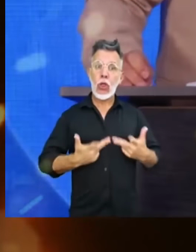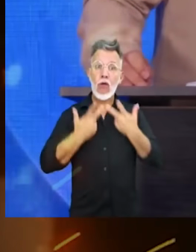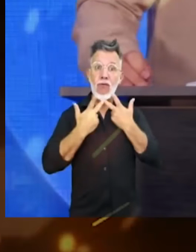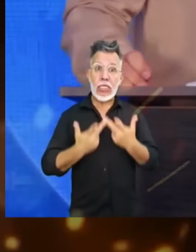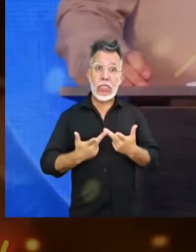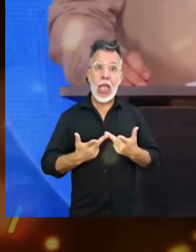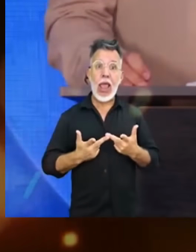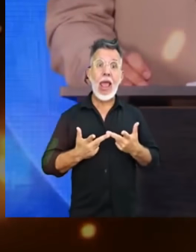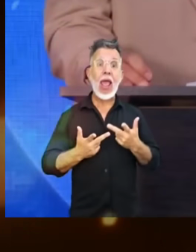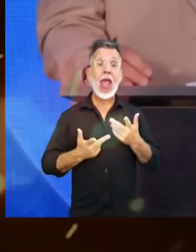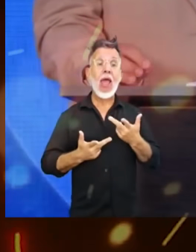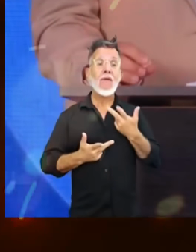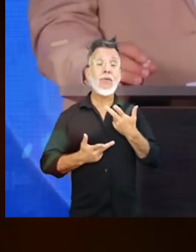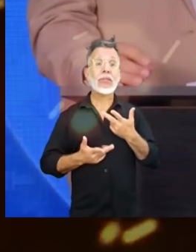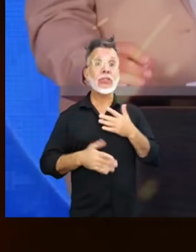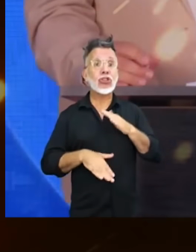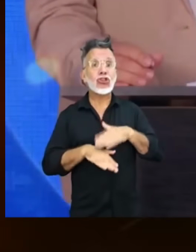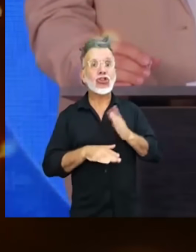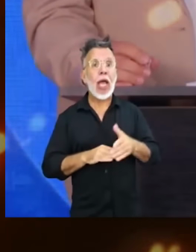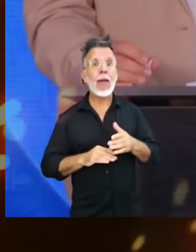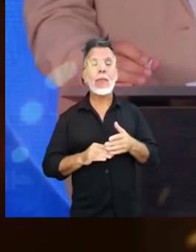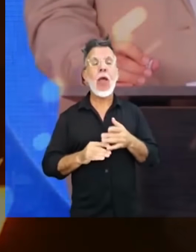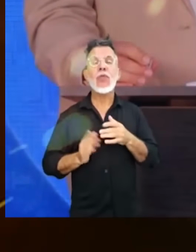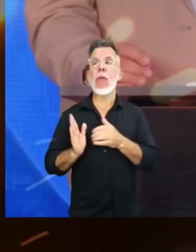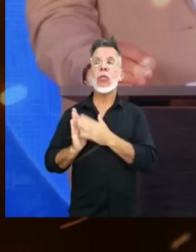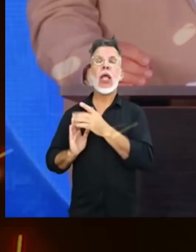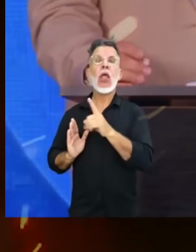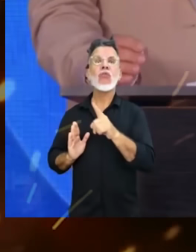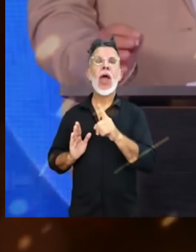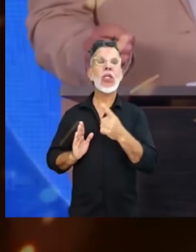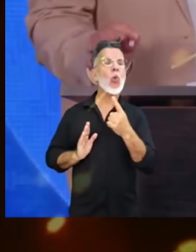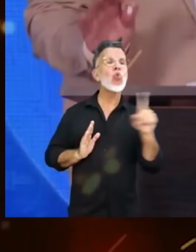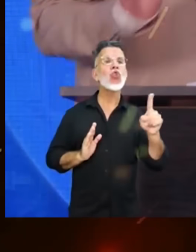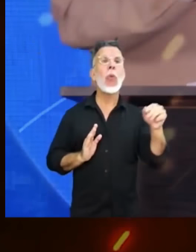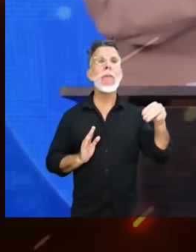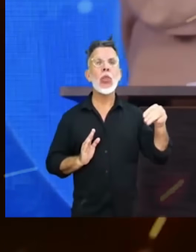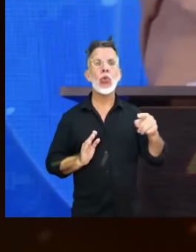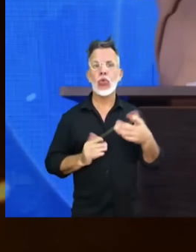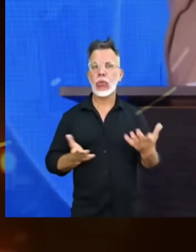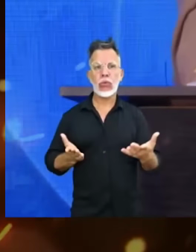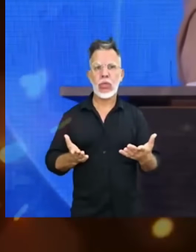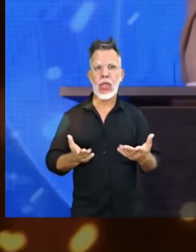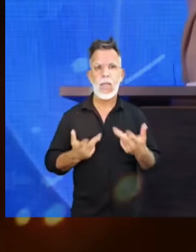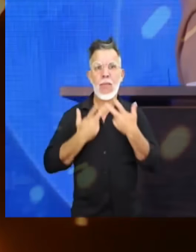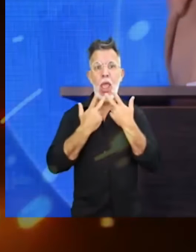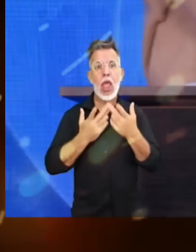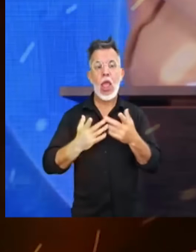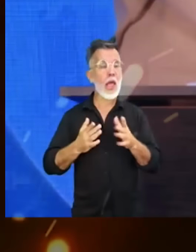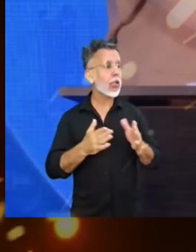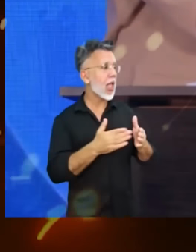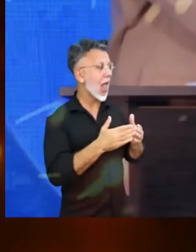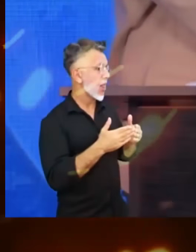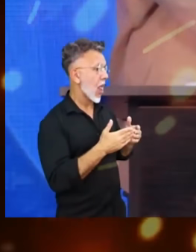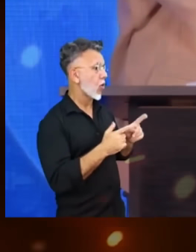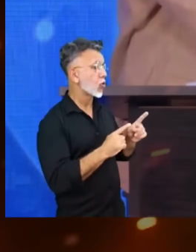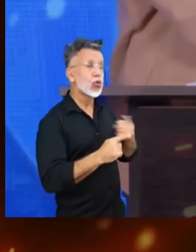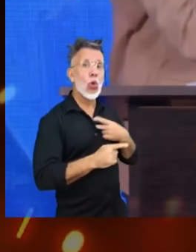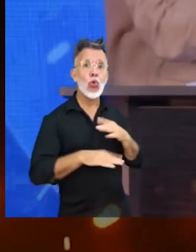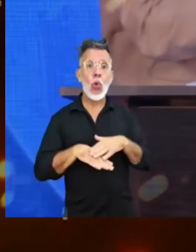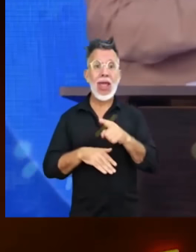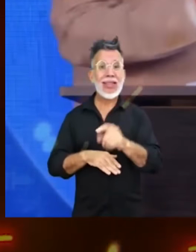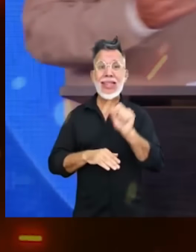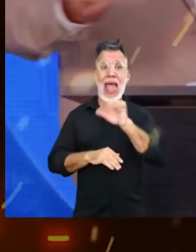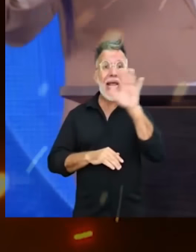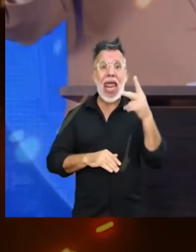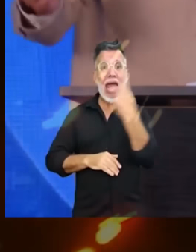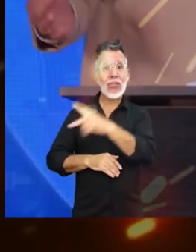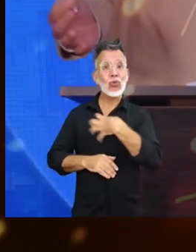possa sair não vai deixar pro Último Segundo não de forma não eu não tô nada é que tá muito clara a atitude do Senhor